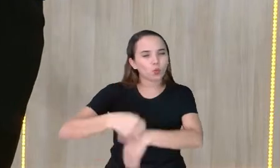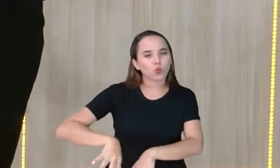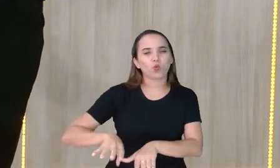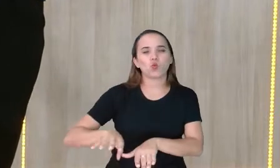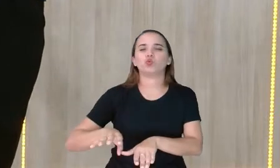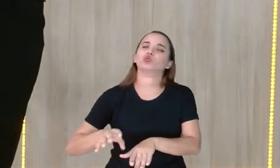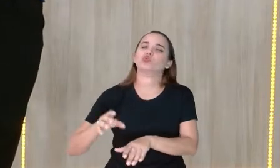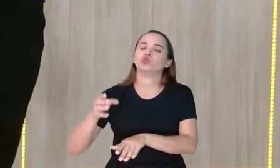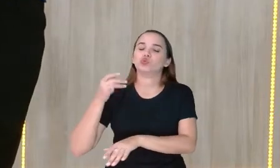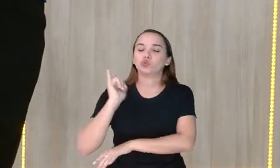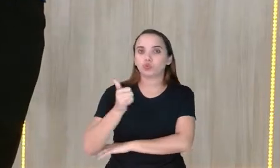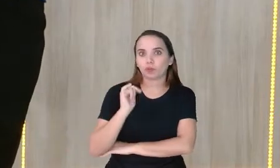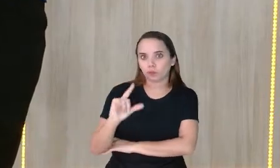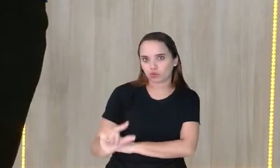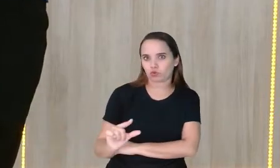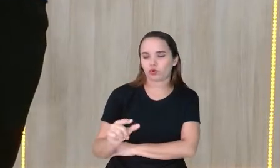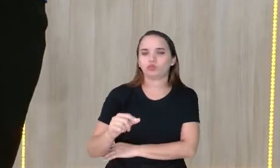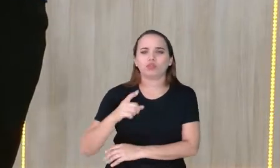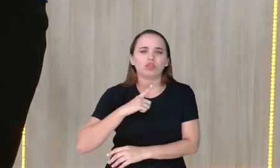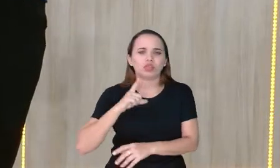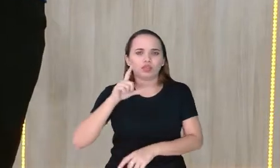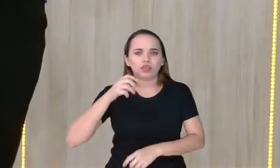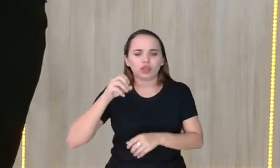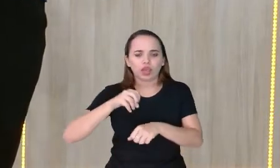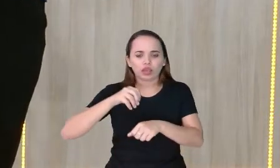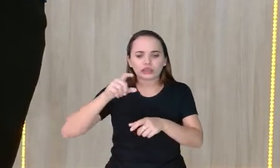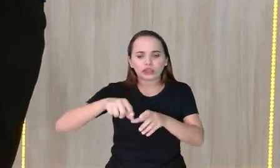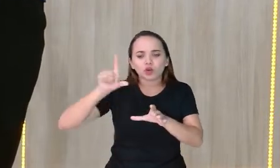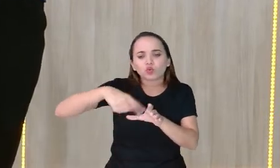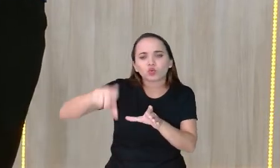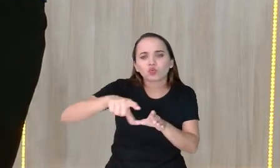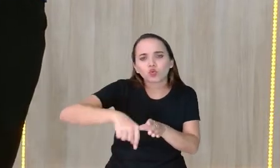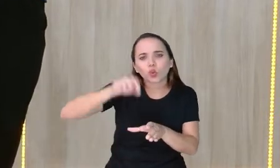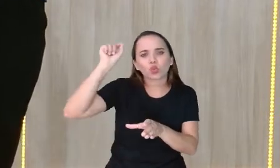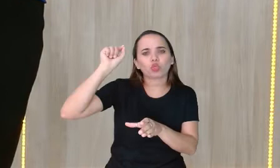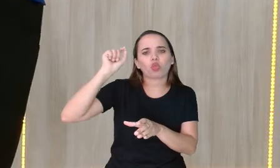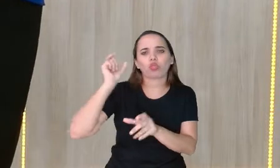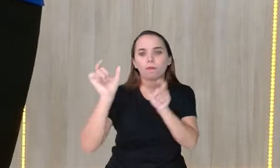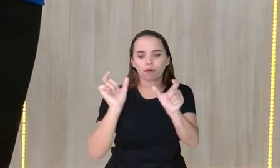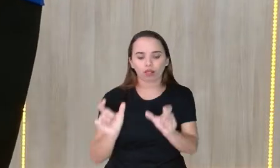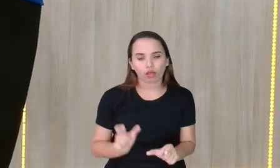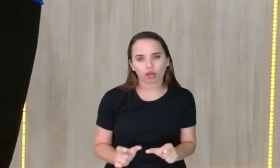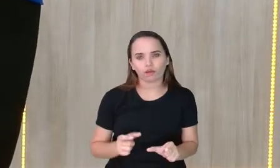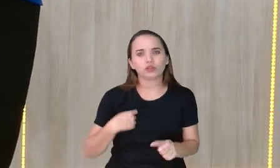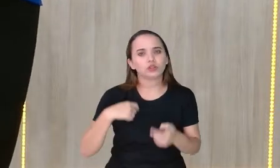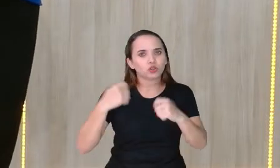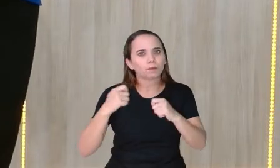palavra por dia e a gente precisava escrever quantos mini-contos quisesse com essa palavra. Então,